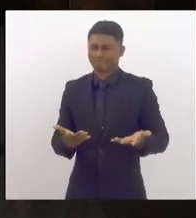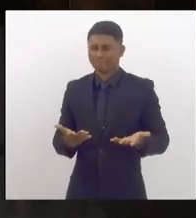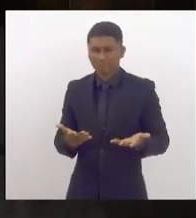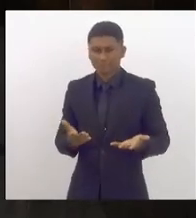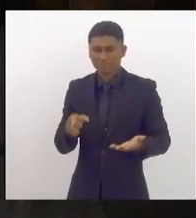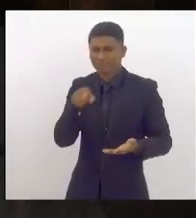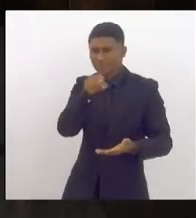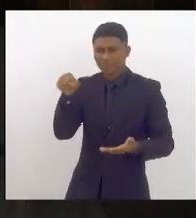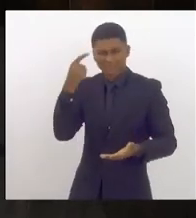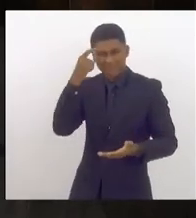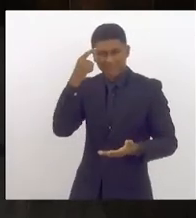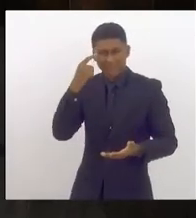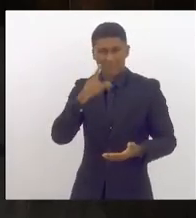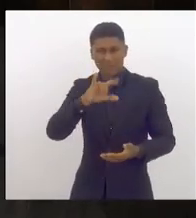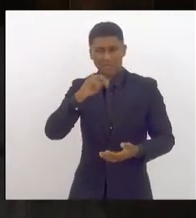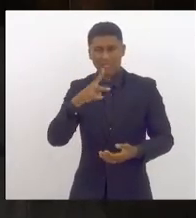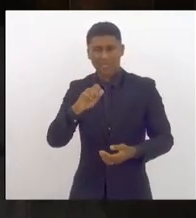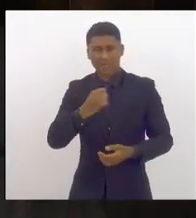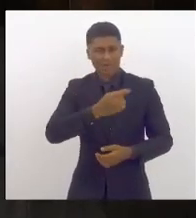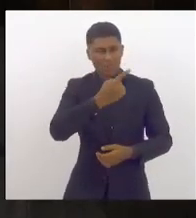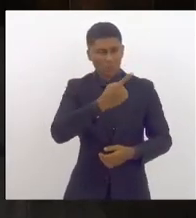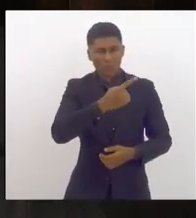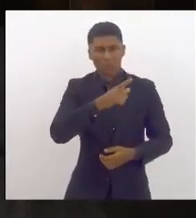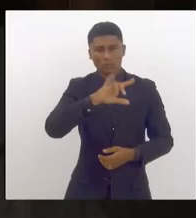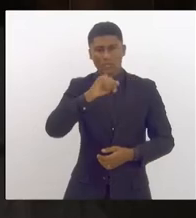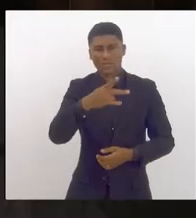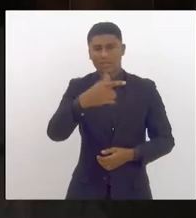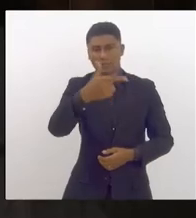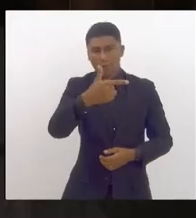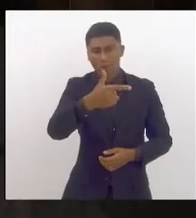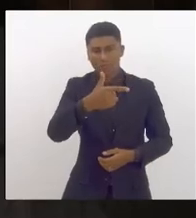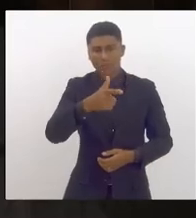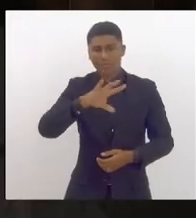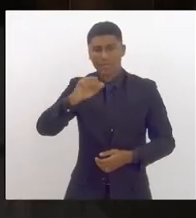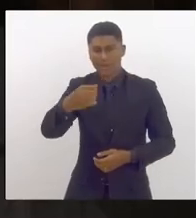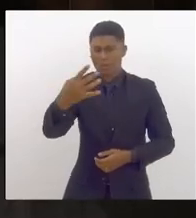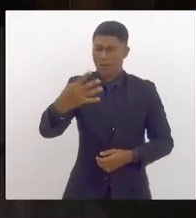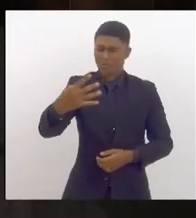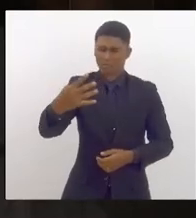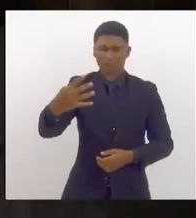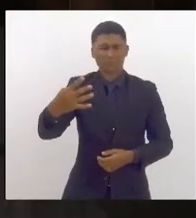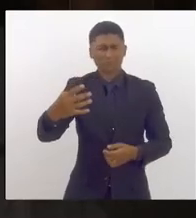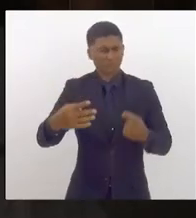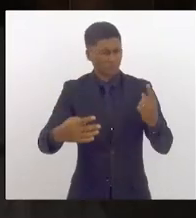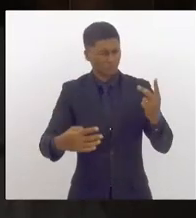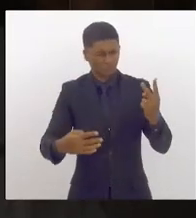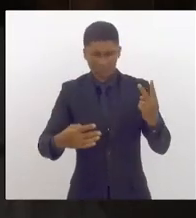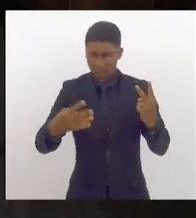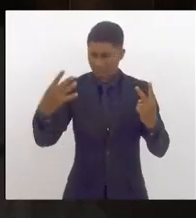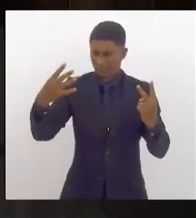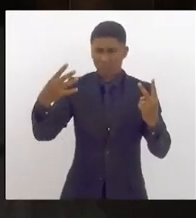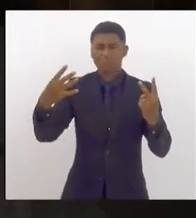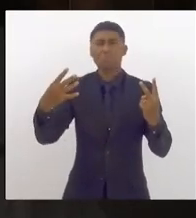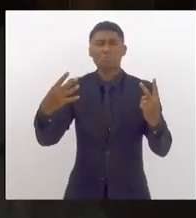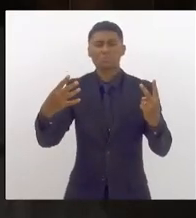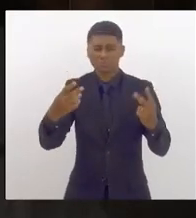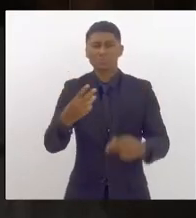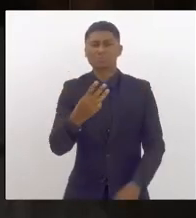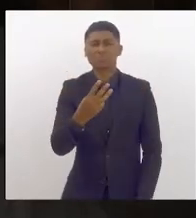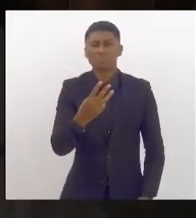fizeram a linha um a linha 2 é linha quatro né na aritmética simples erraram na conta a linha 3D Globo